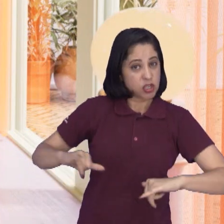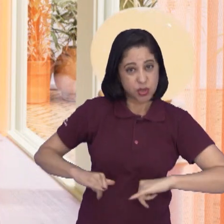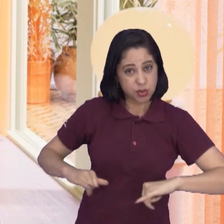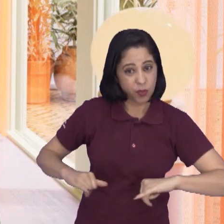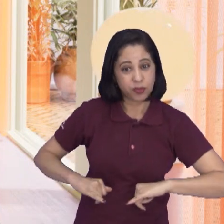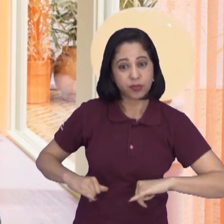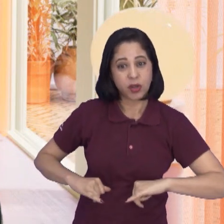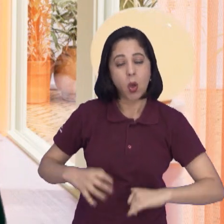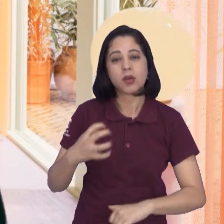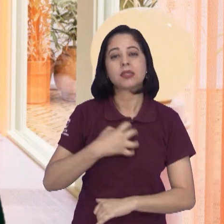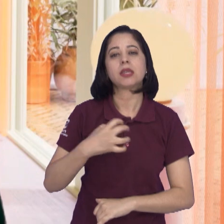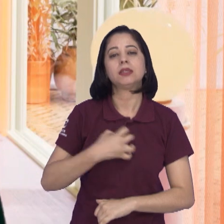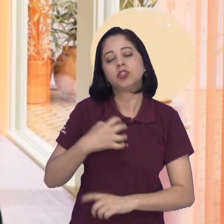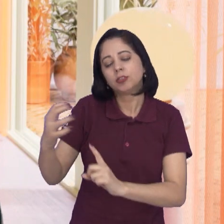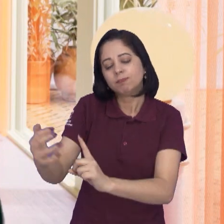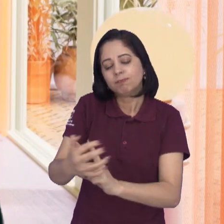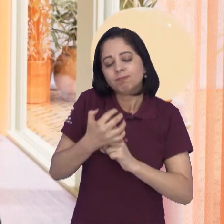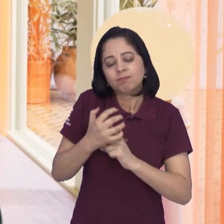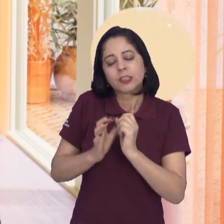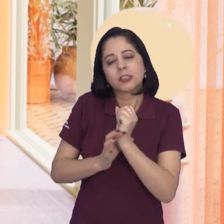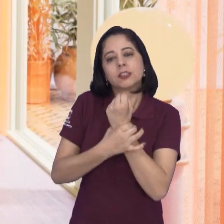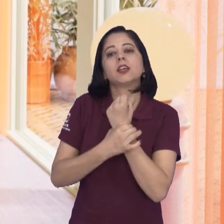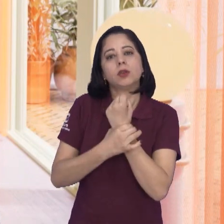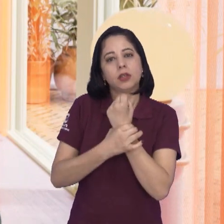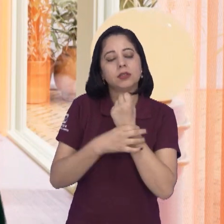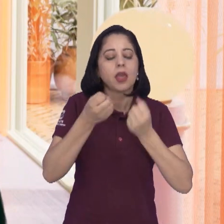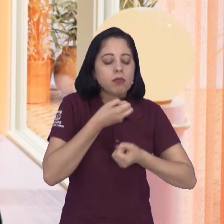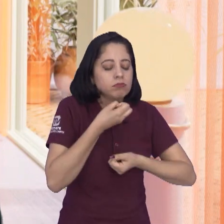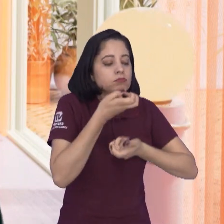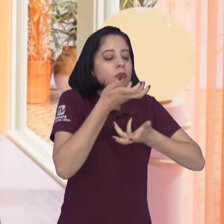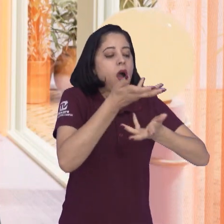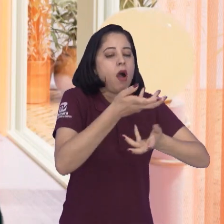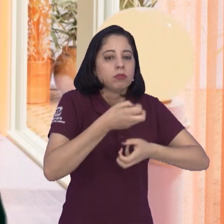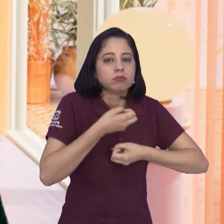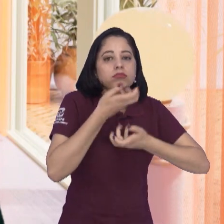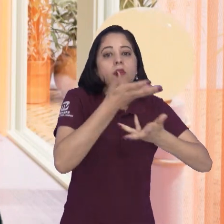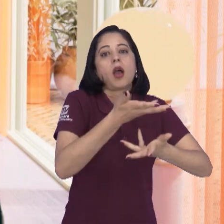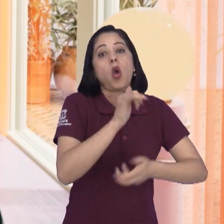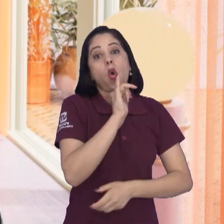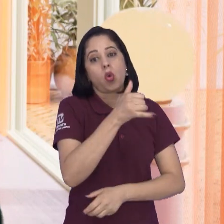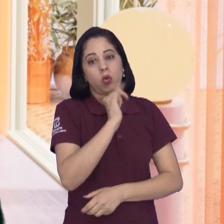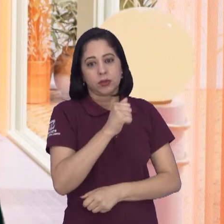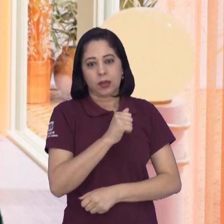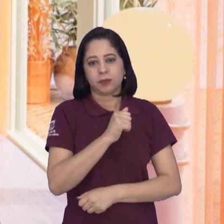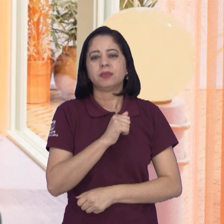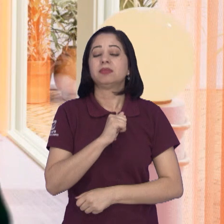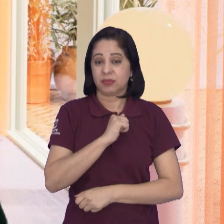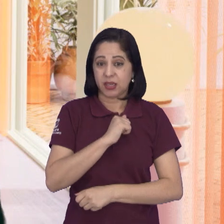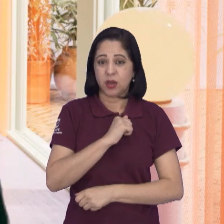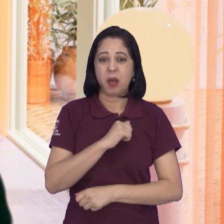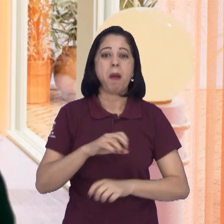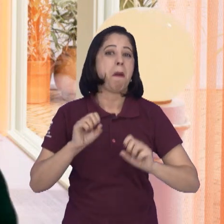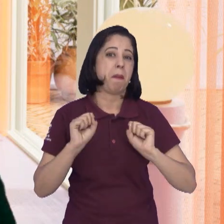se sinta acolhido e seguro para poder falar. E lembrando que o que a gente fala de assédio, né? Então,